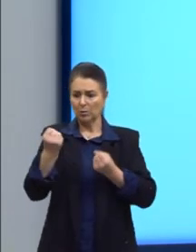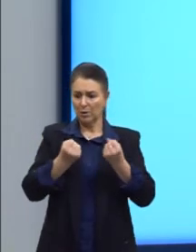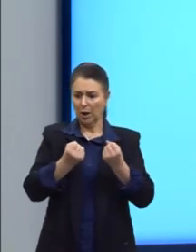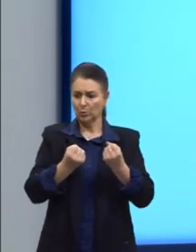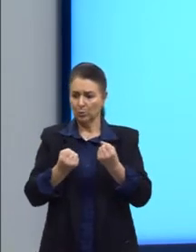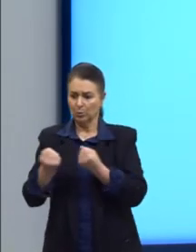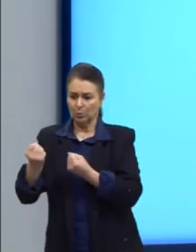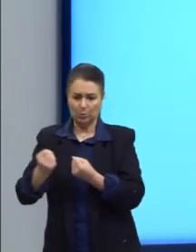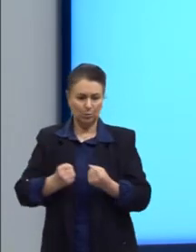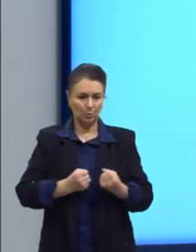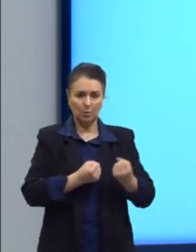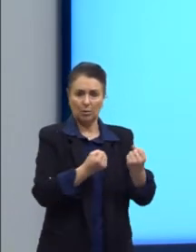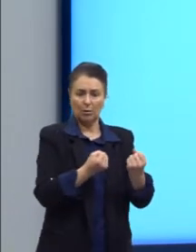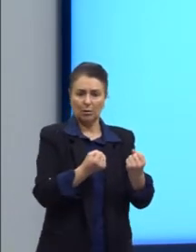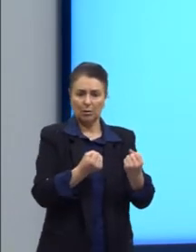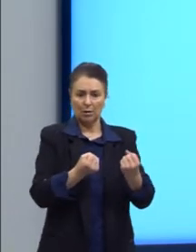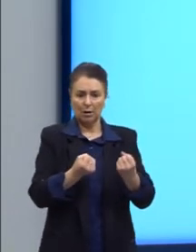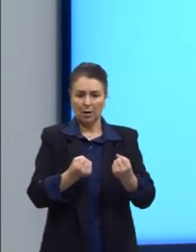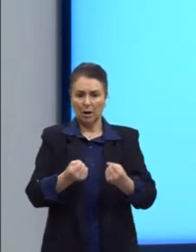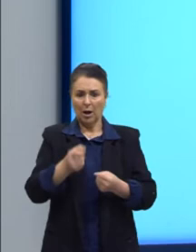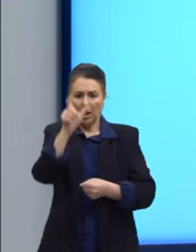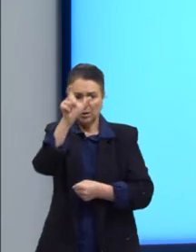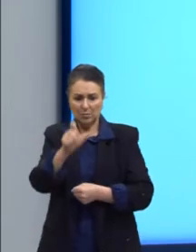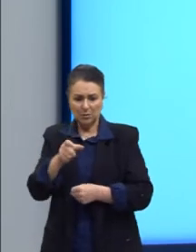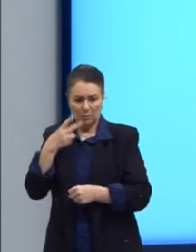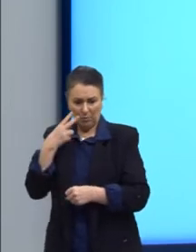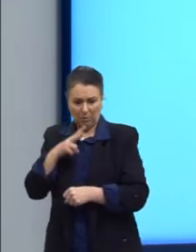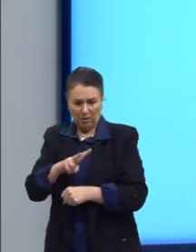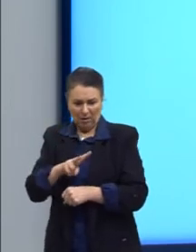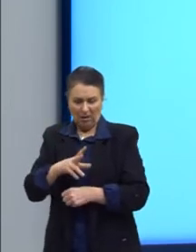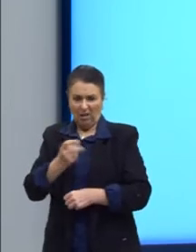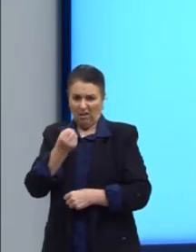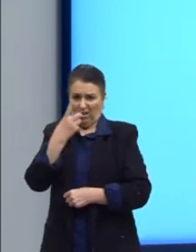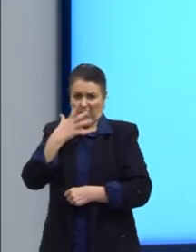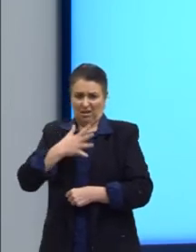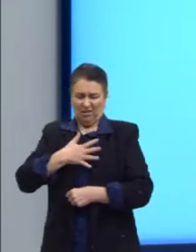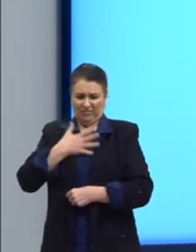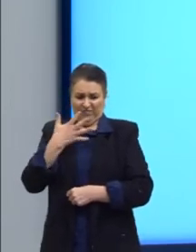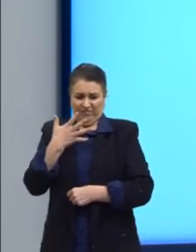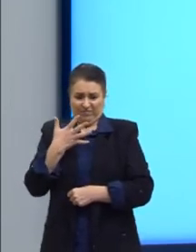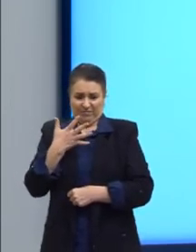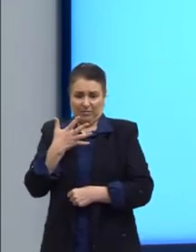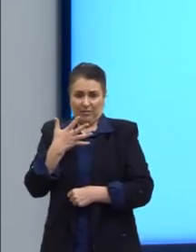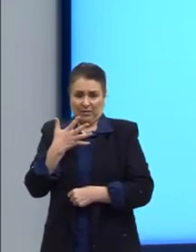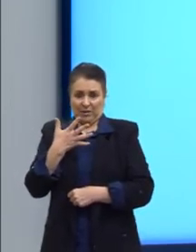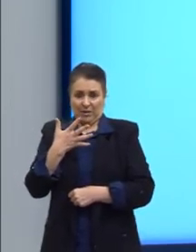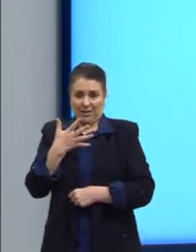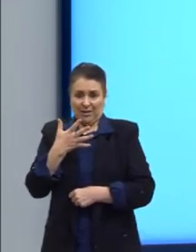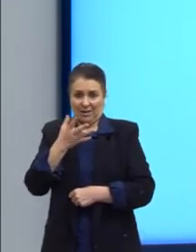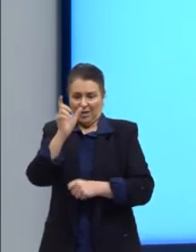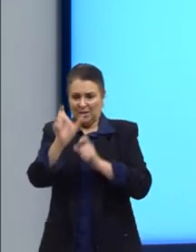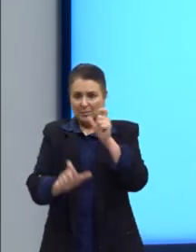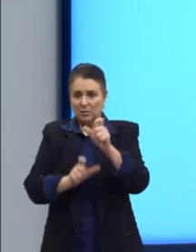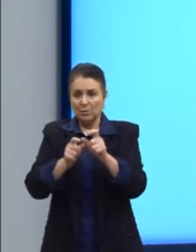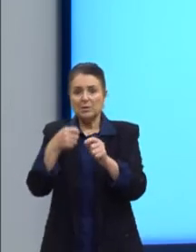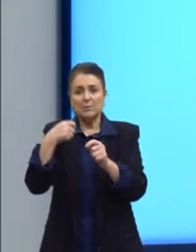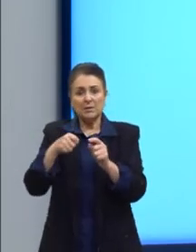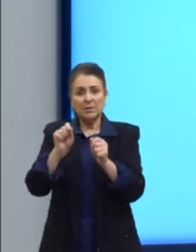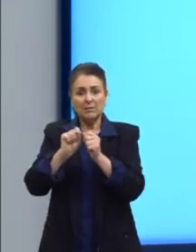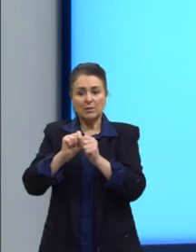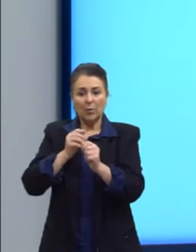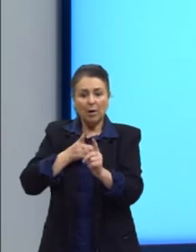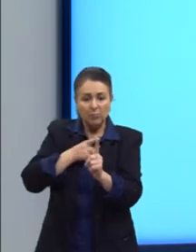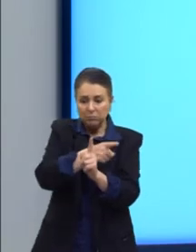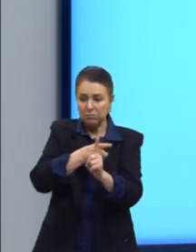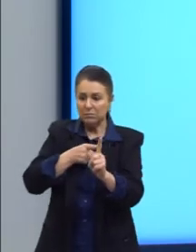ele perturba os que passam ou seja me perturba o público e tanto né pelo desvio que eles vão ter